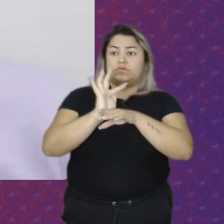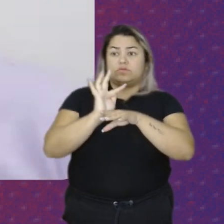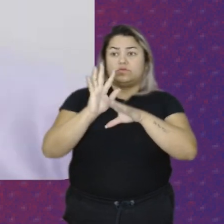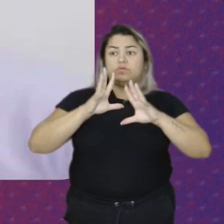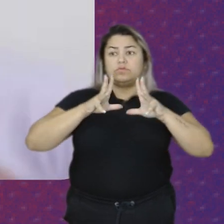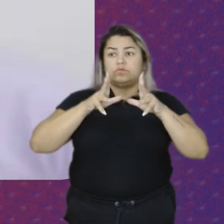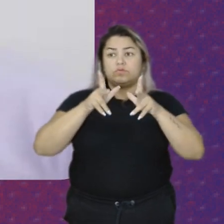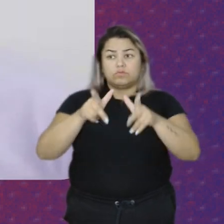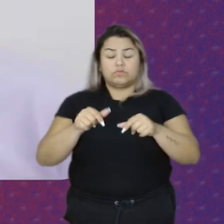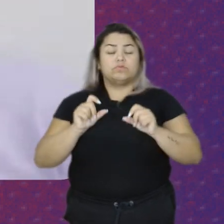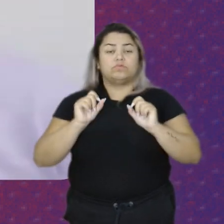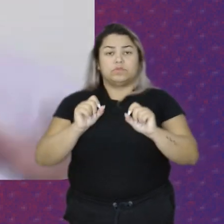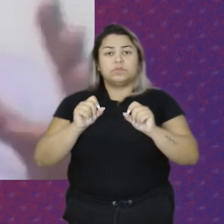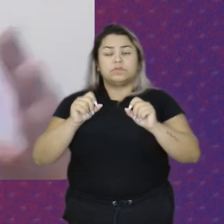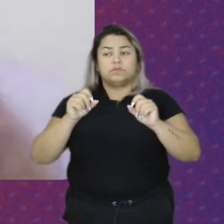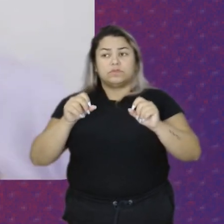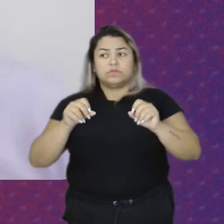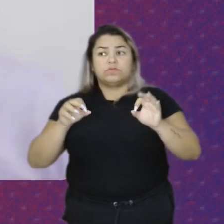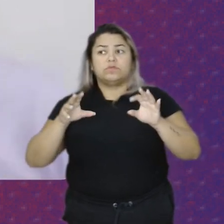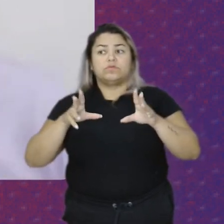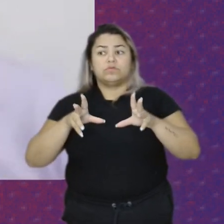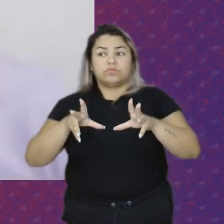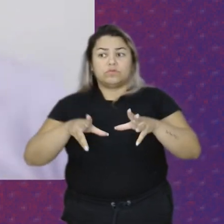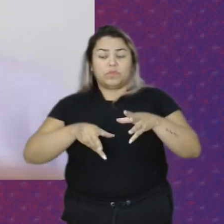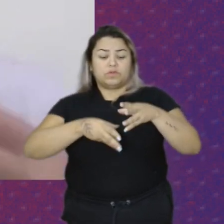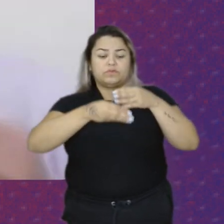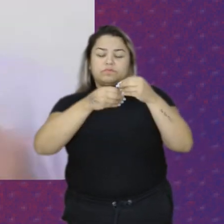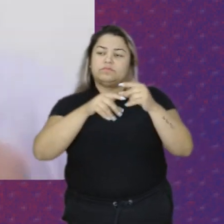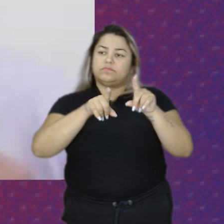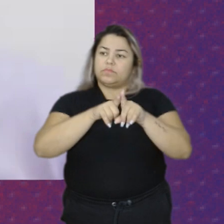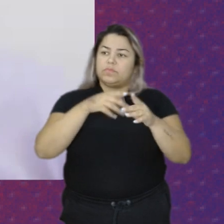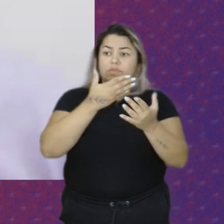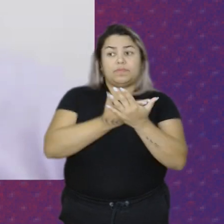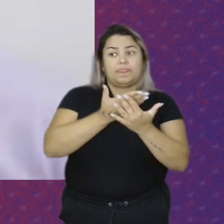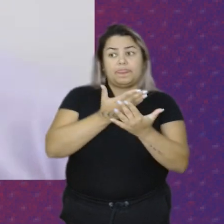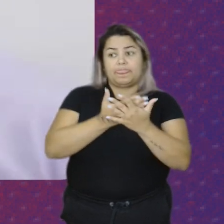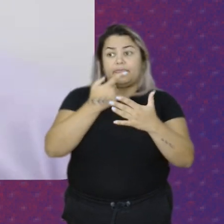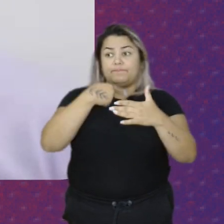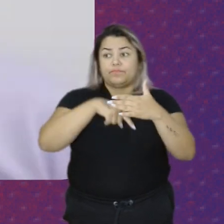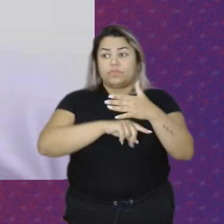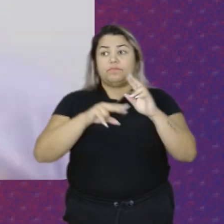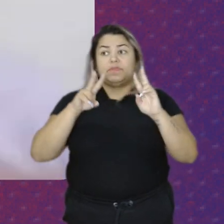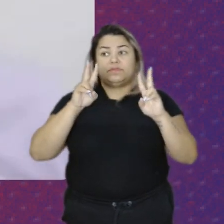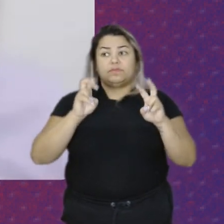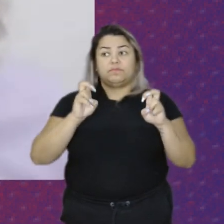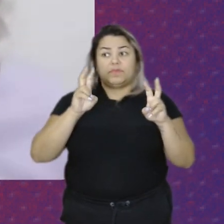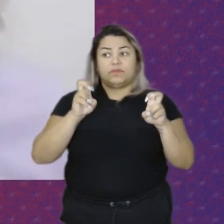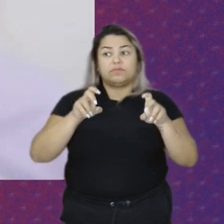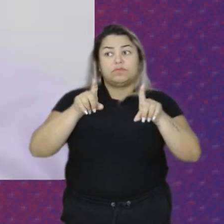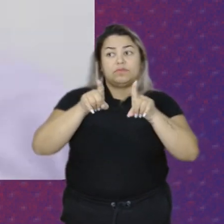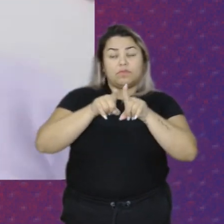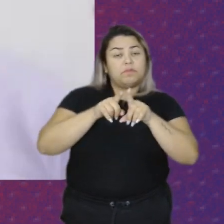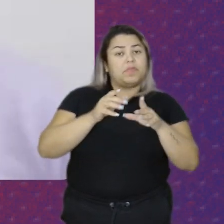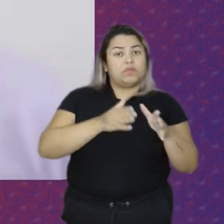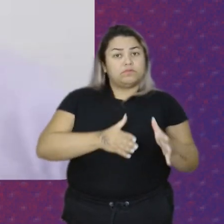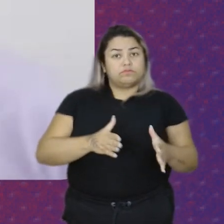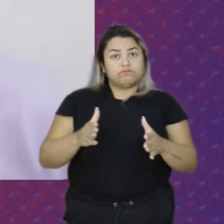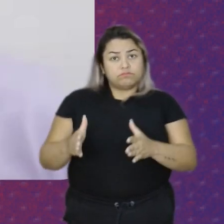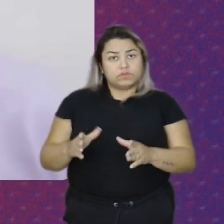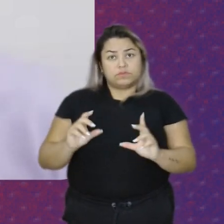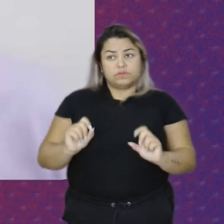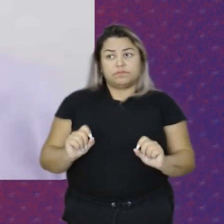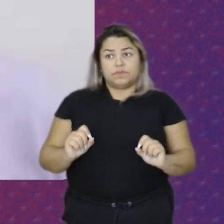esse processo conflui para o estudo, o aprofundamento temático dos eixos e